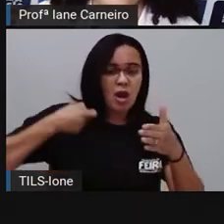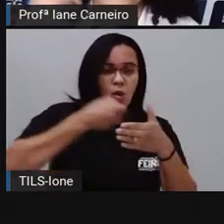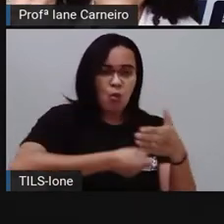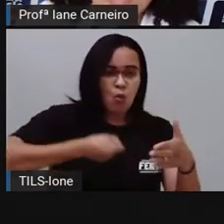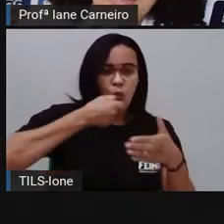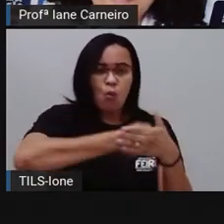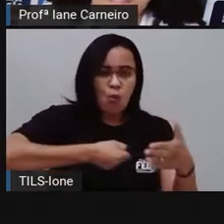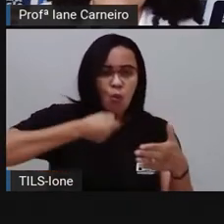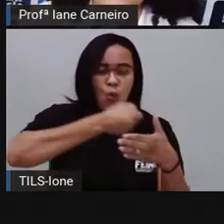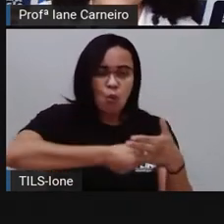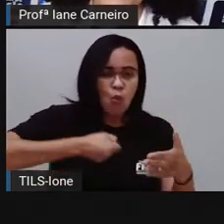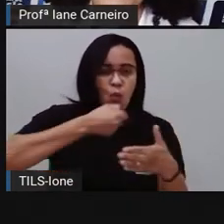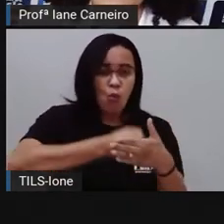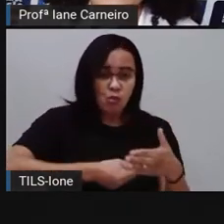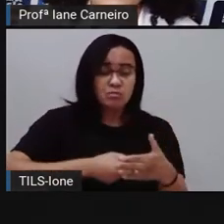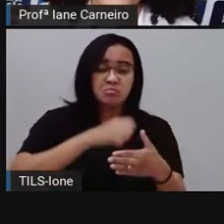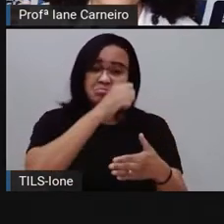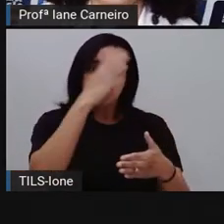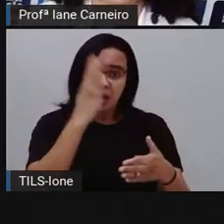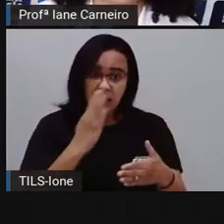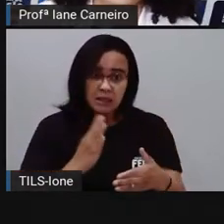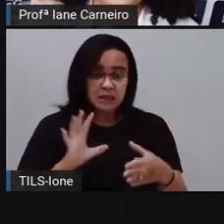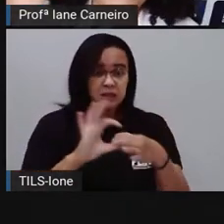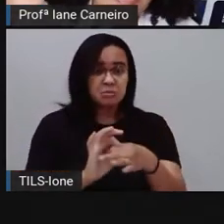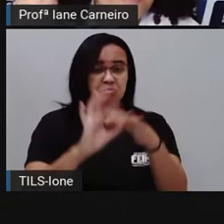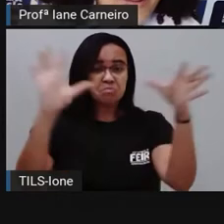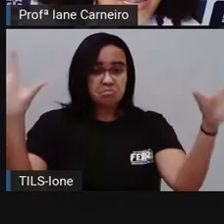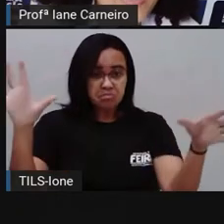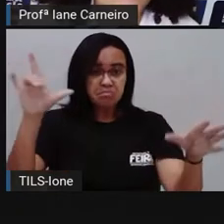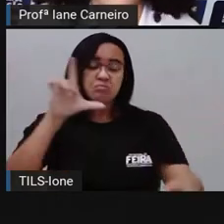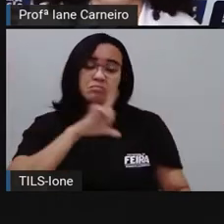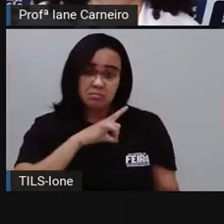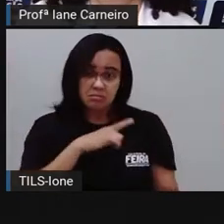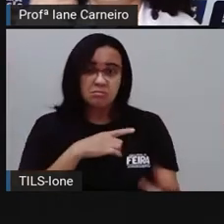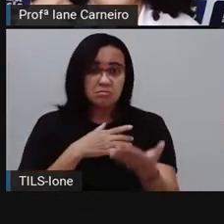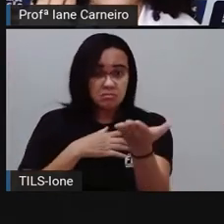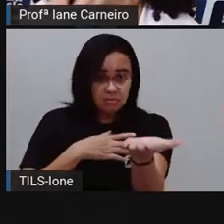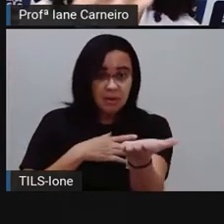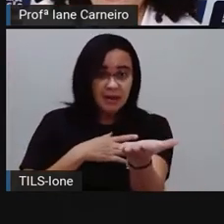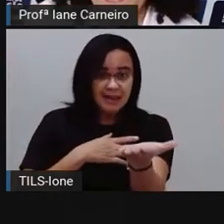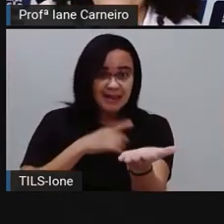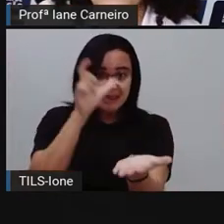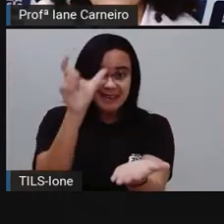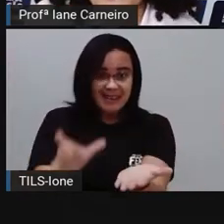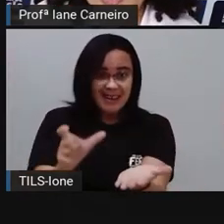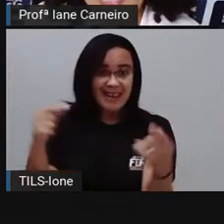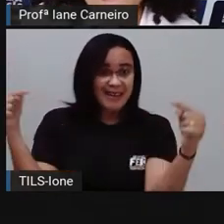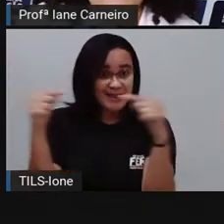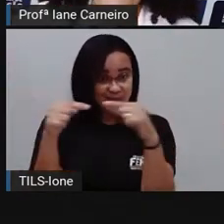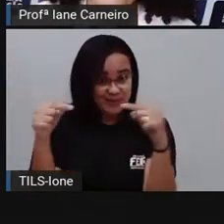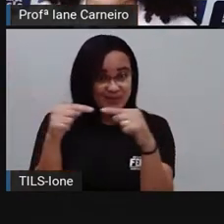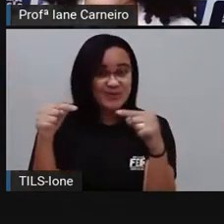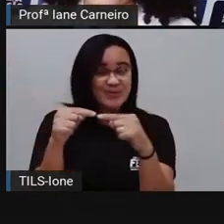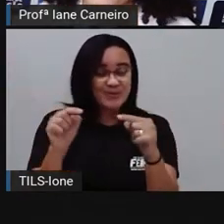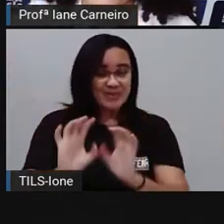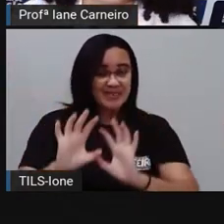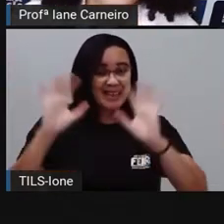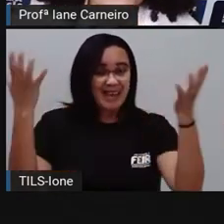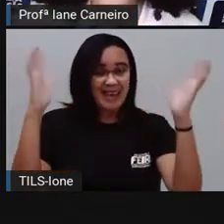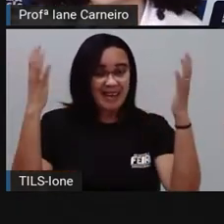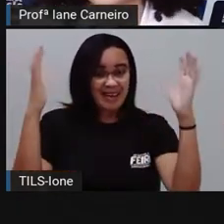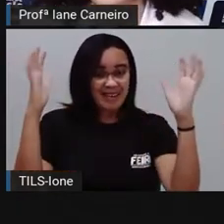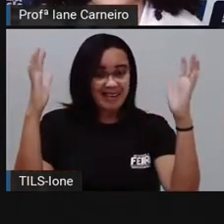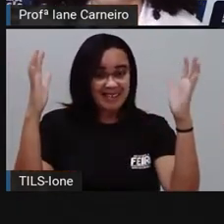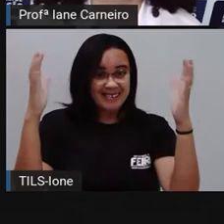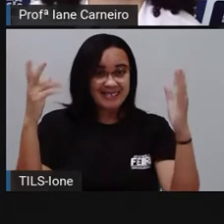brasileiros, né, pela luta da independência do Brasil. Então, a Maria Quitéria, né, é homenageada, né, pela Célia Zay,